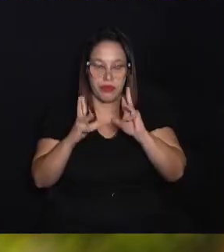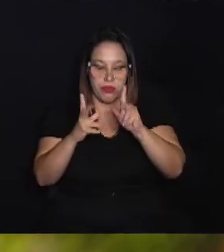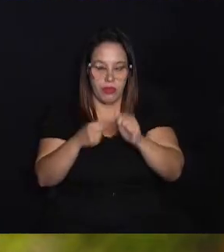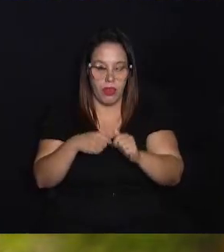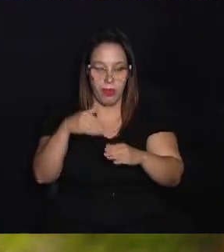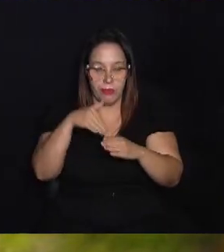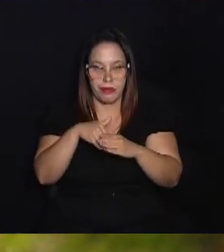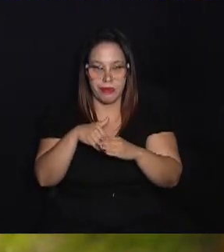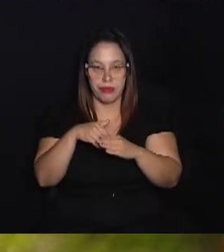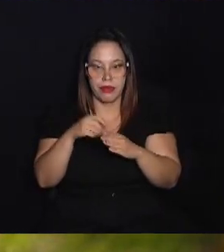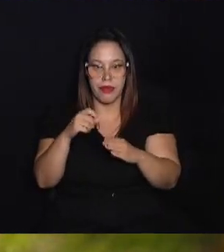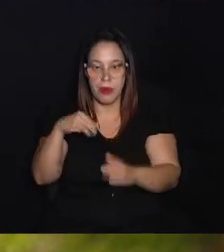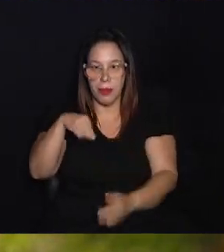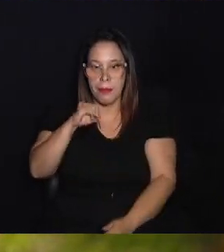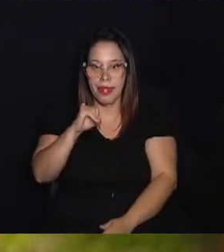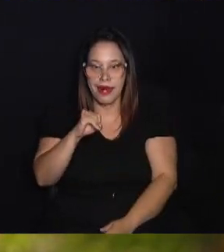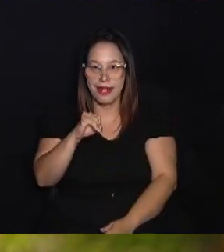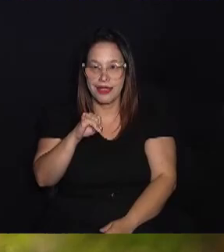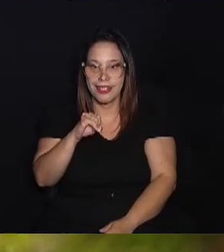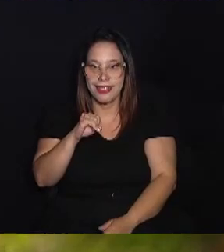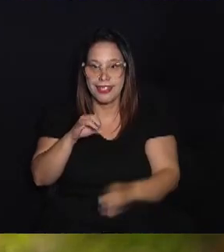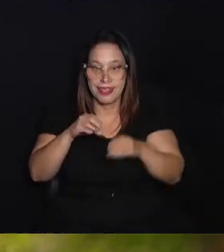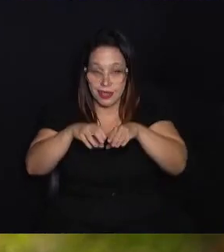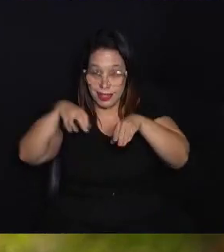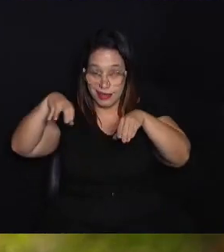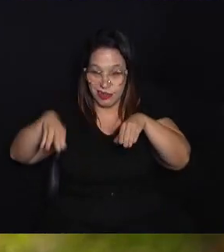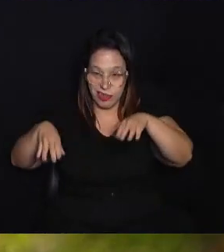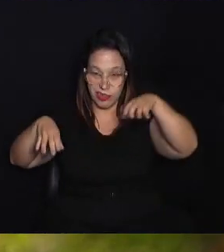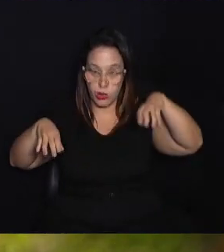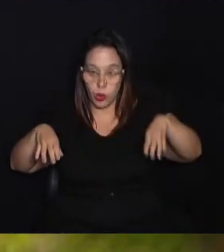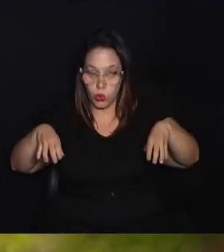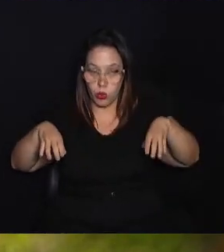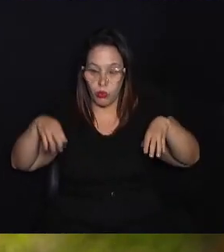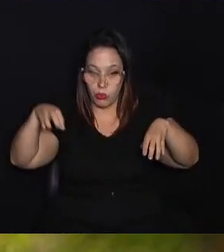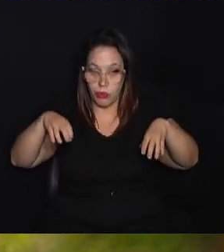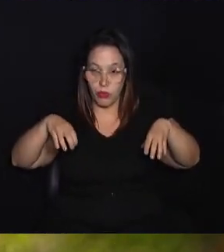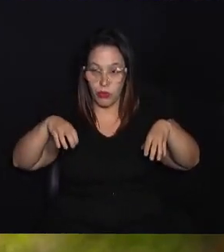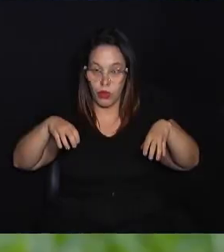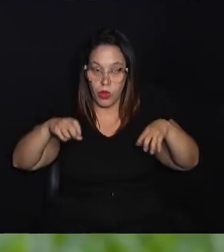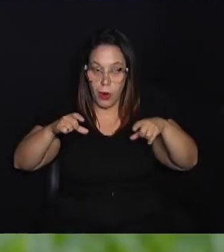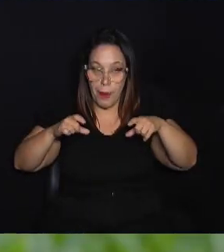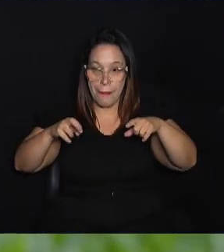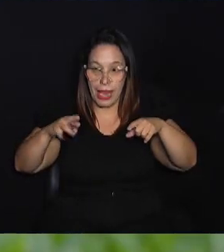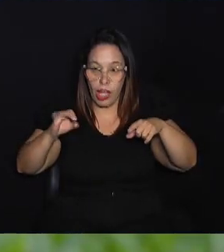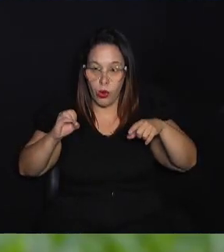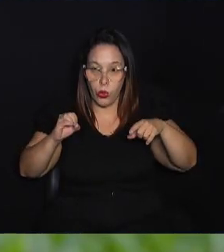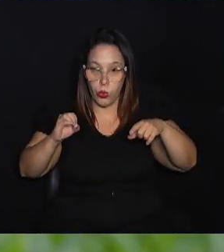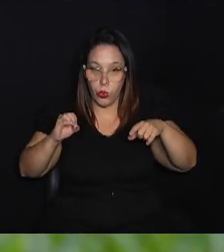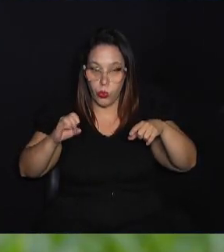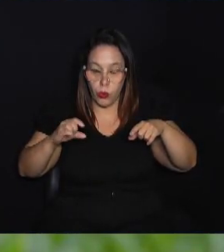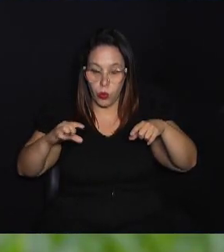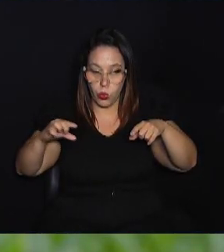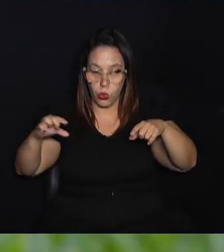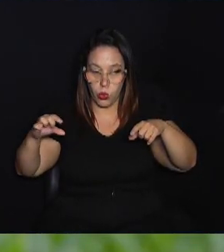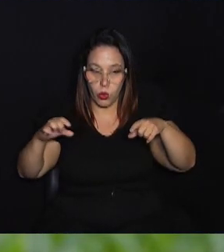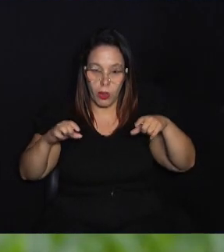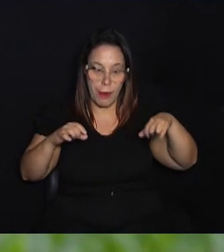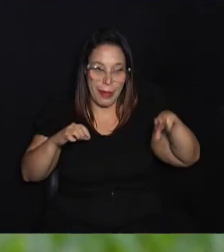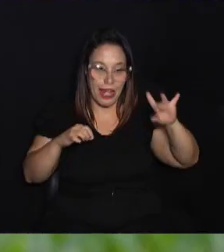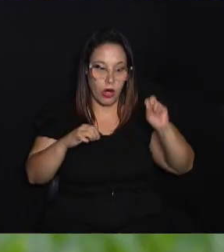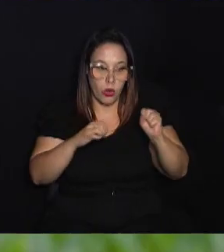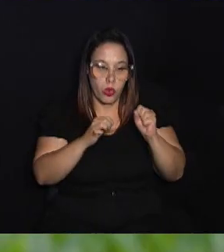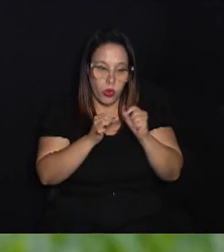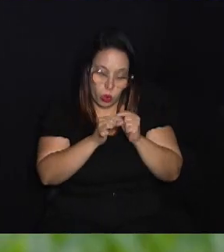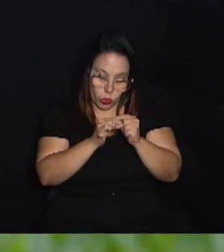diversidade, tem os mini coelhos, que são separados em dois grupos. Um de pelos mais compridos e o outro de pelos mais curtos. E